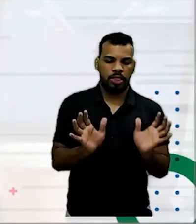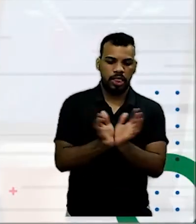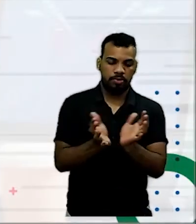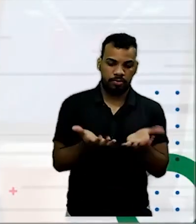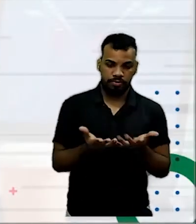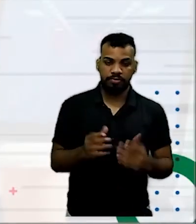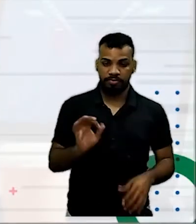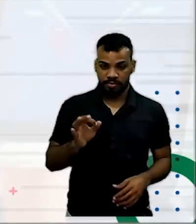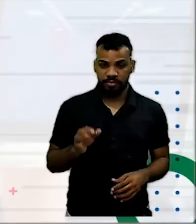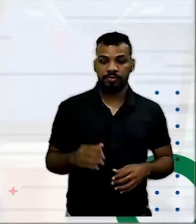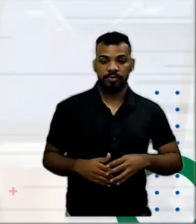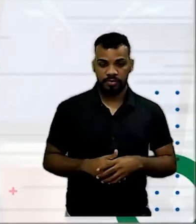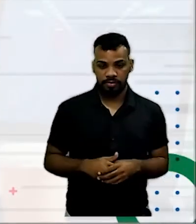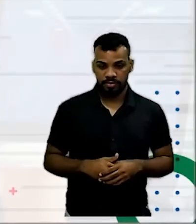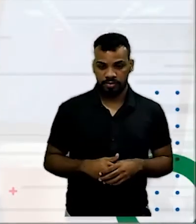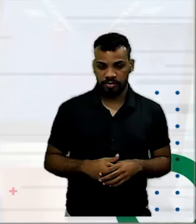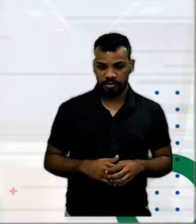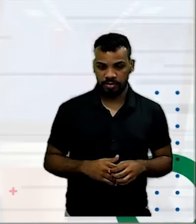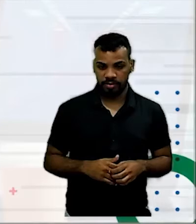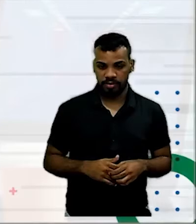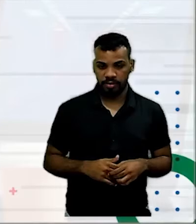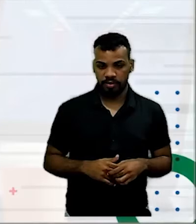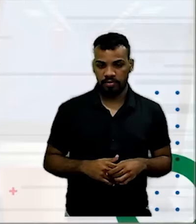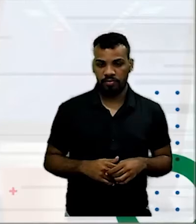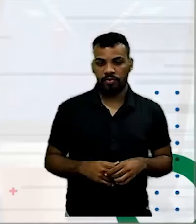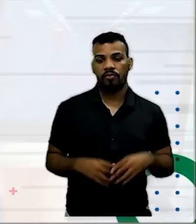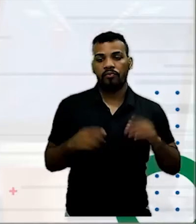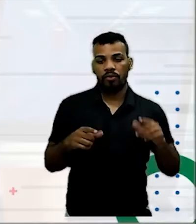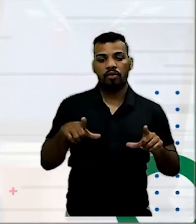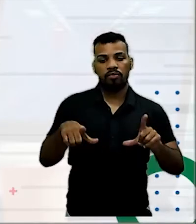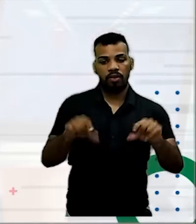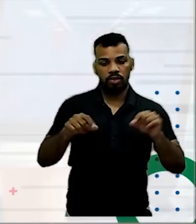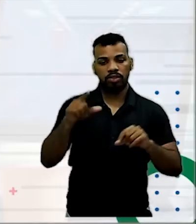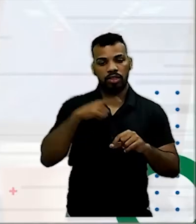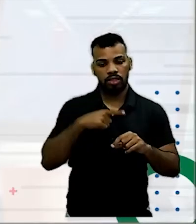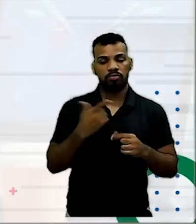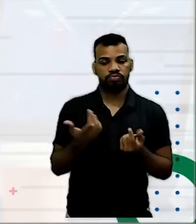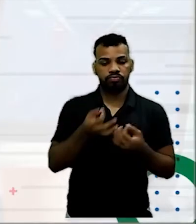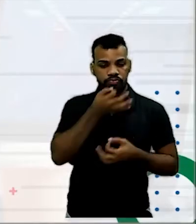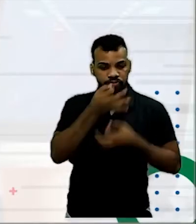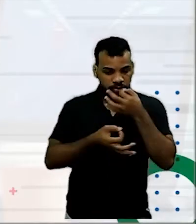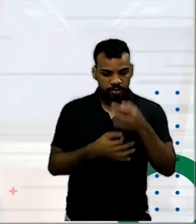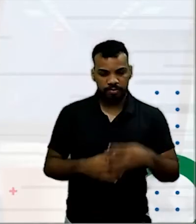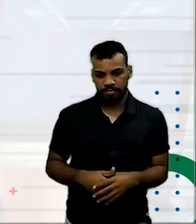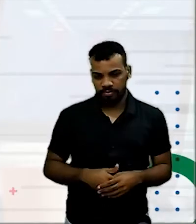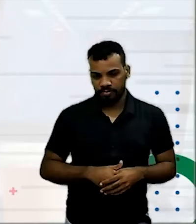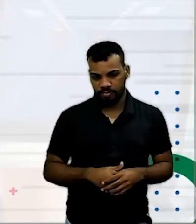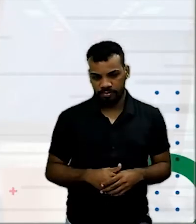Certo? Então vai ficar aqui no meu elemento selecionado que eu tenho um comentário.